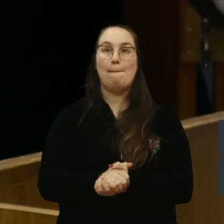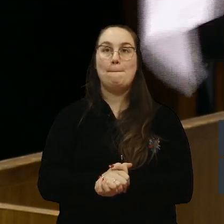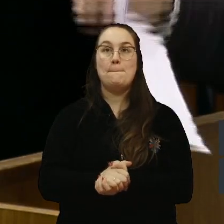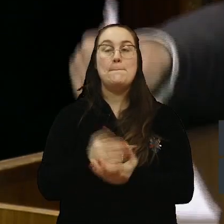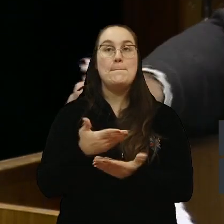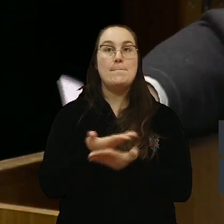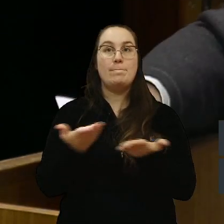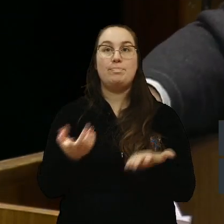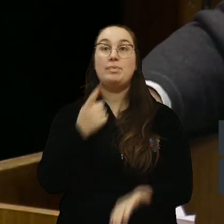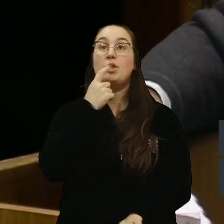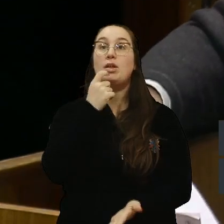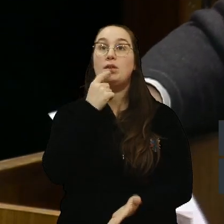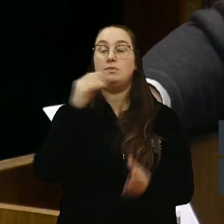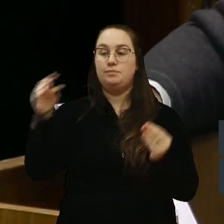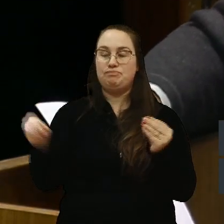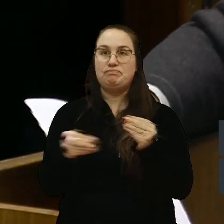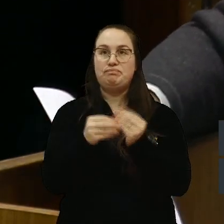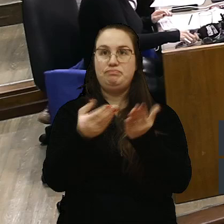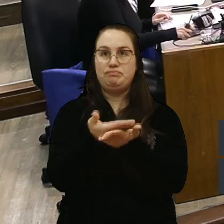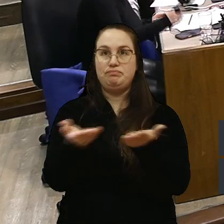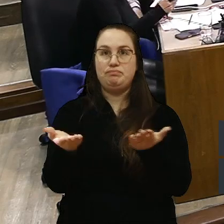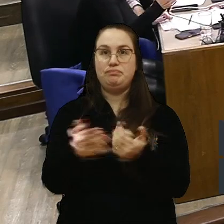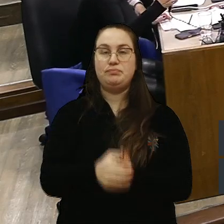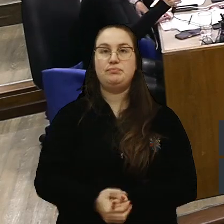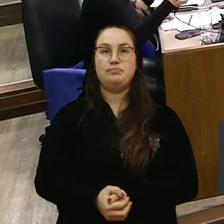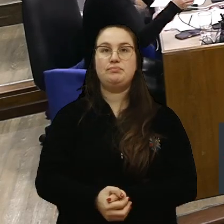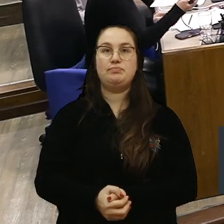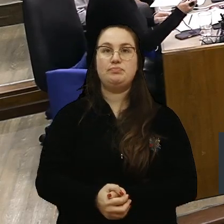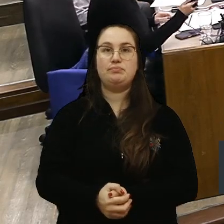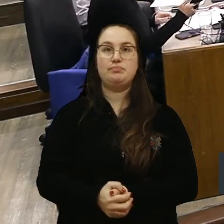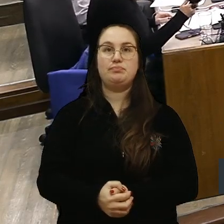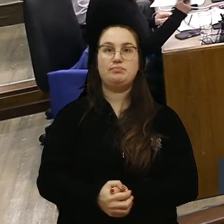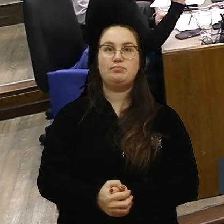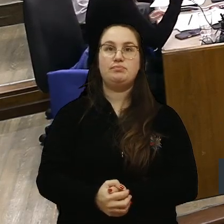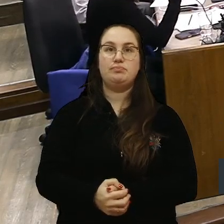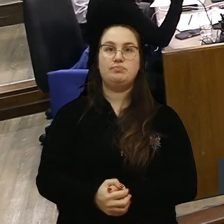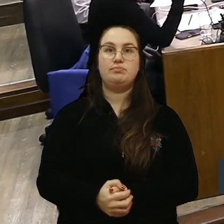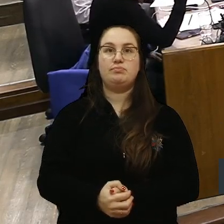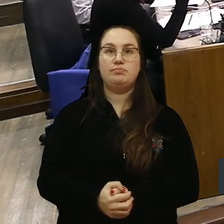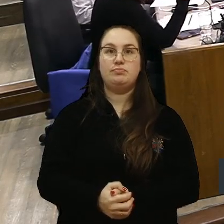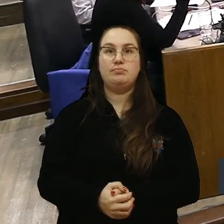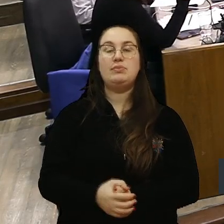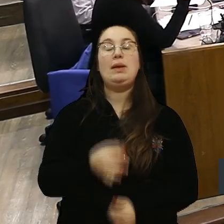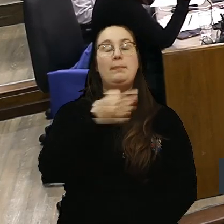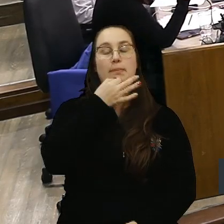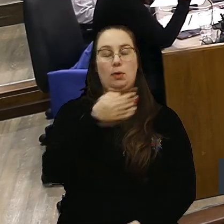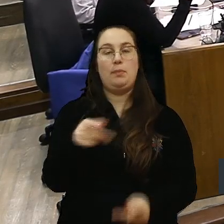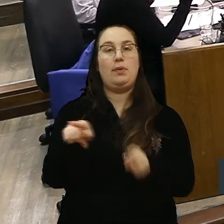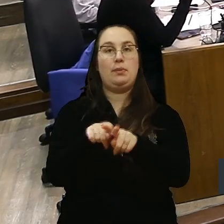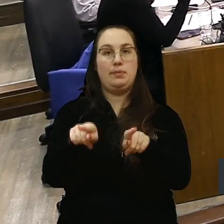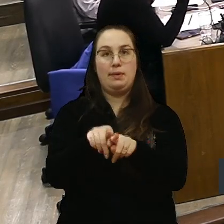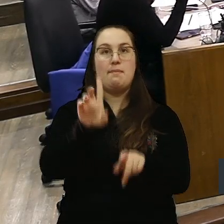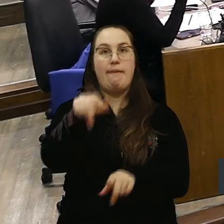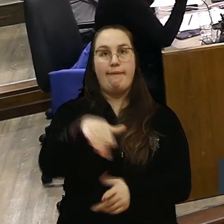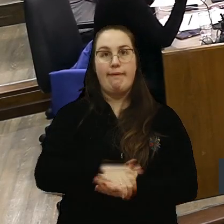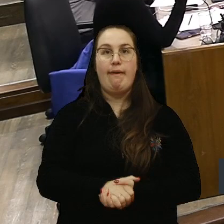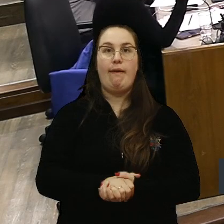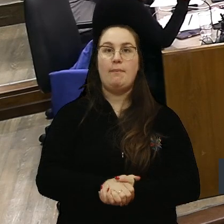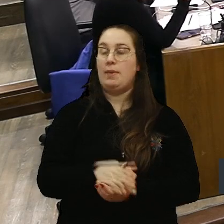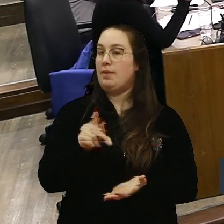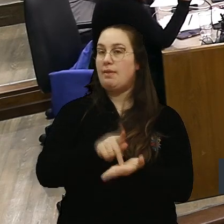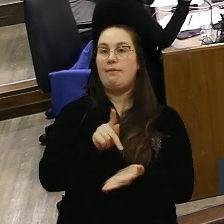Então, vereadora Rose, seu à parte, querida vereadora, colega. Eu acho que é isso, né? Na verdade, não